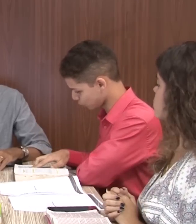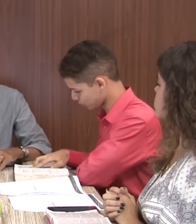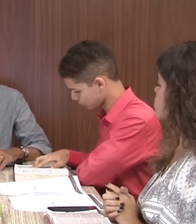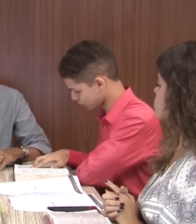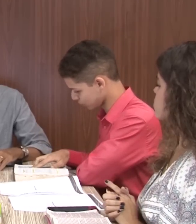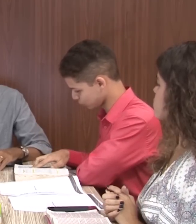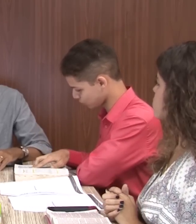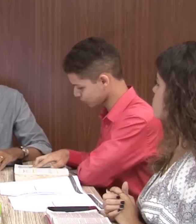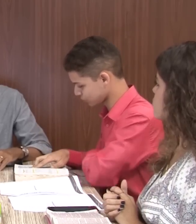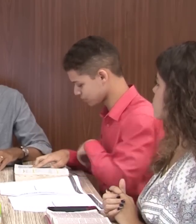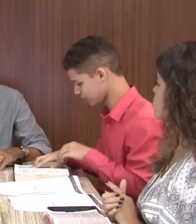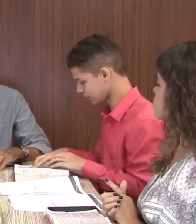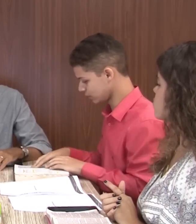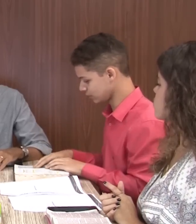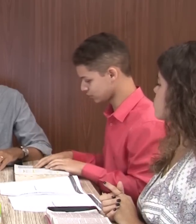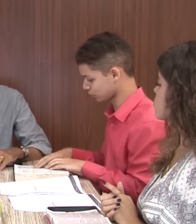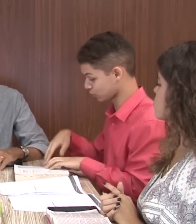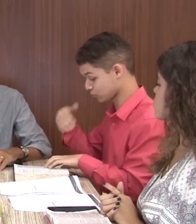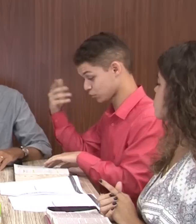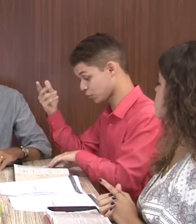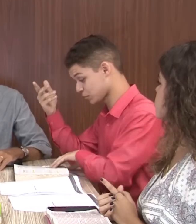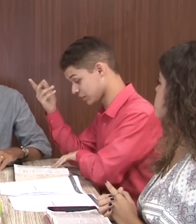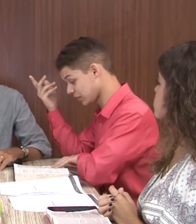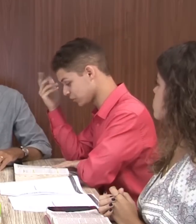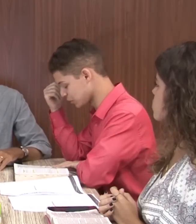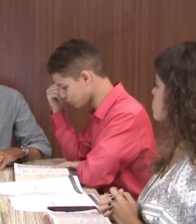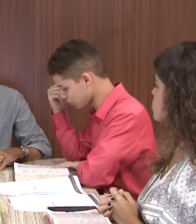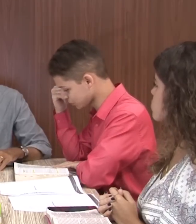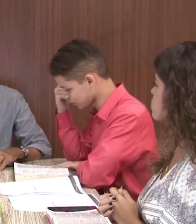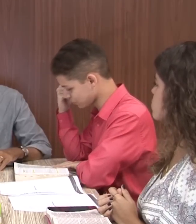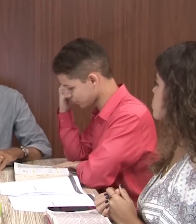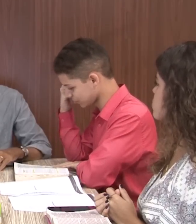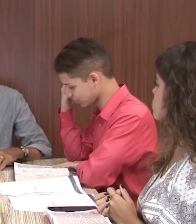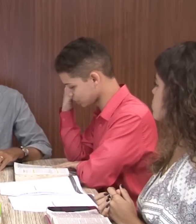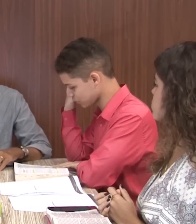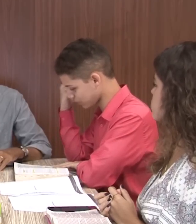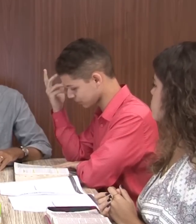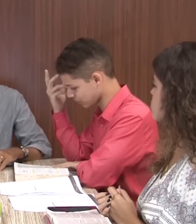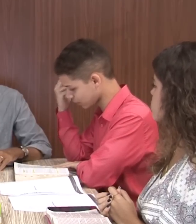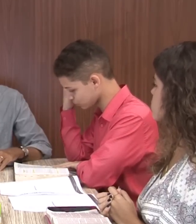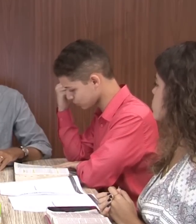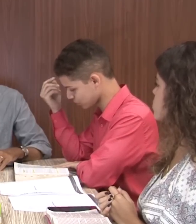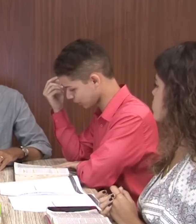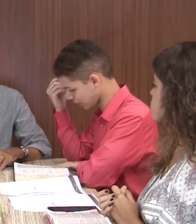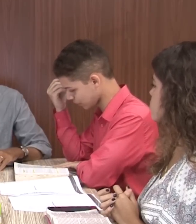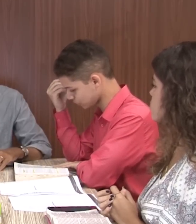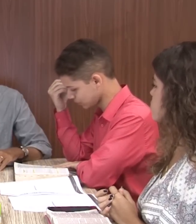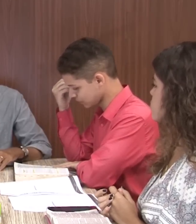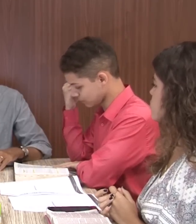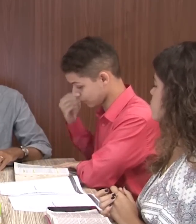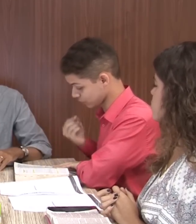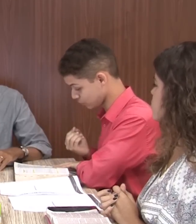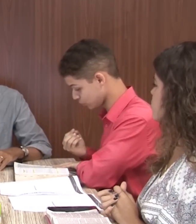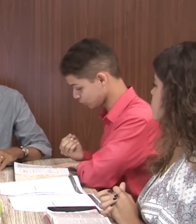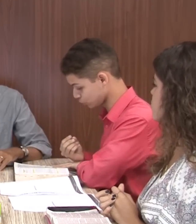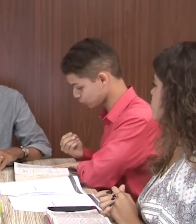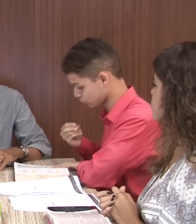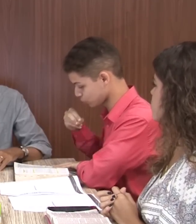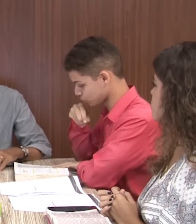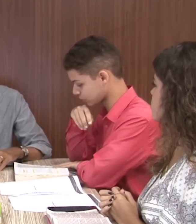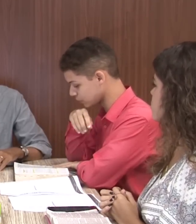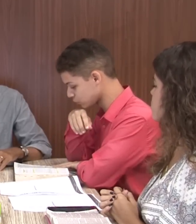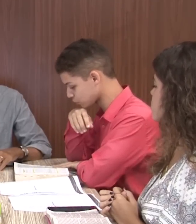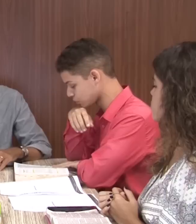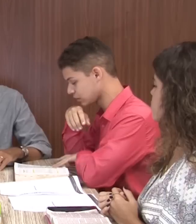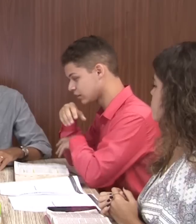fala de Romanos 13:11. E se nós continuamos até lendo depois, ainda fala, né, que a noite é passada, o dia é chegado, mas revestidos do